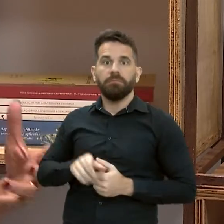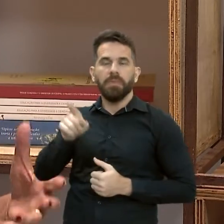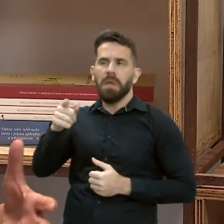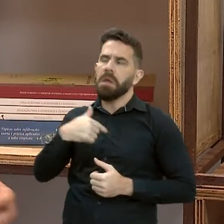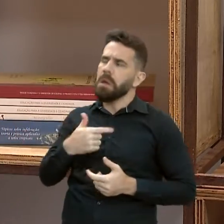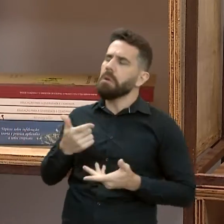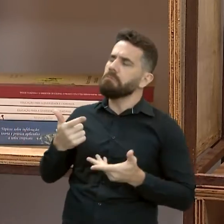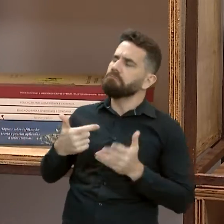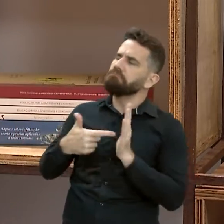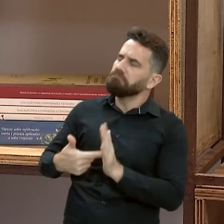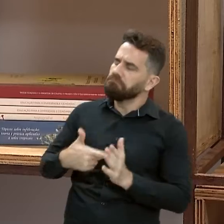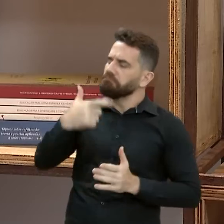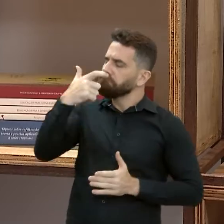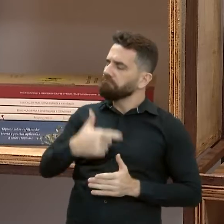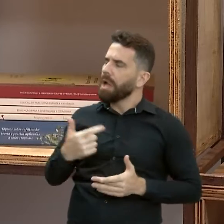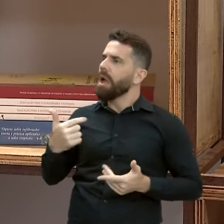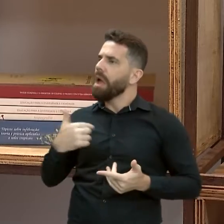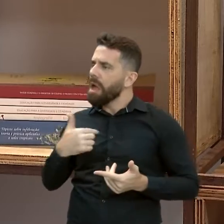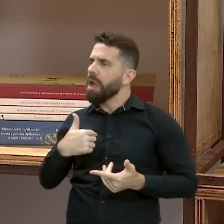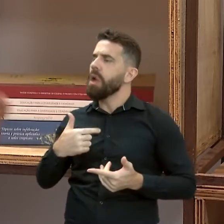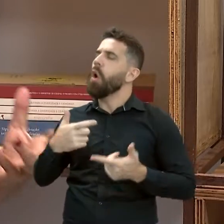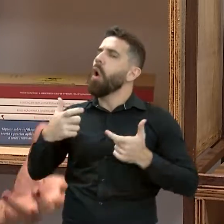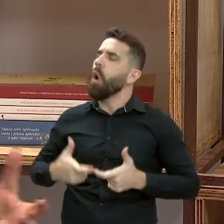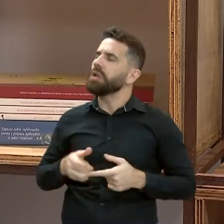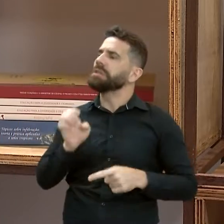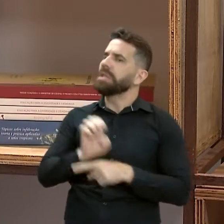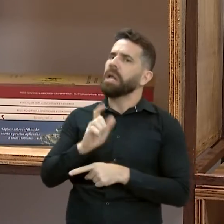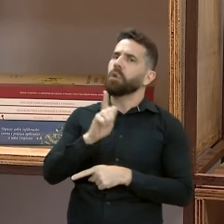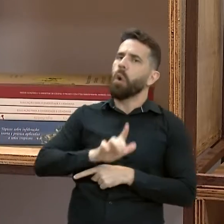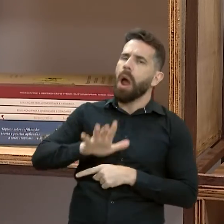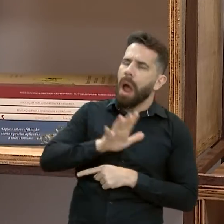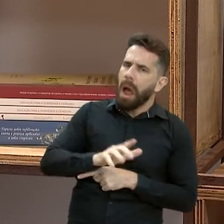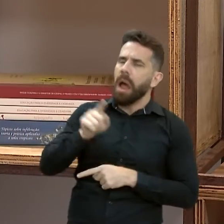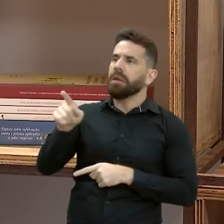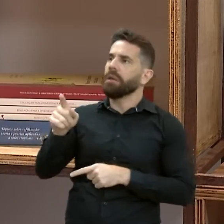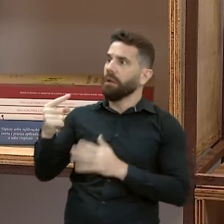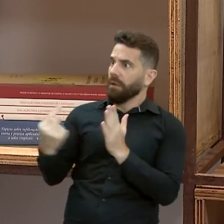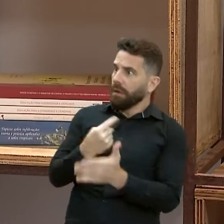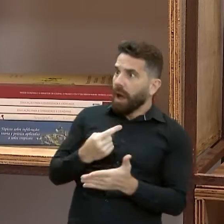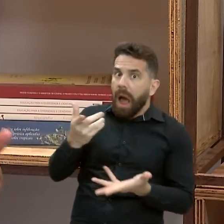Já visitou o Museu Casa Cora Coralina? Quem foi Cora Coralina? Então,